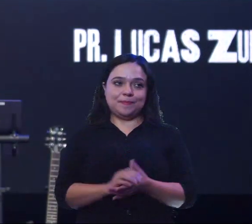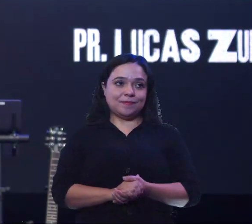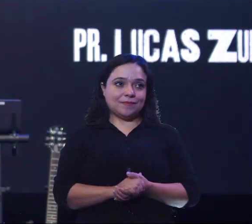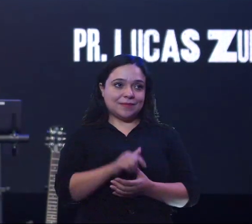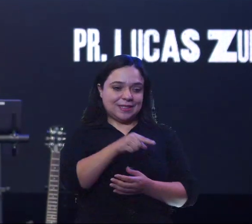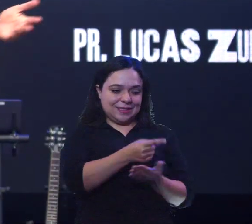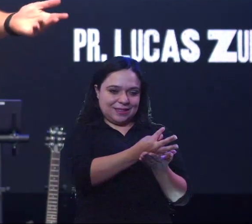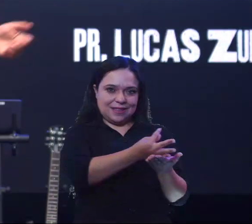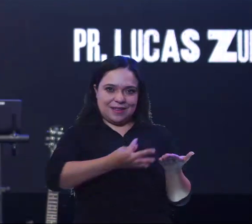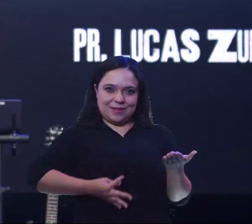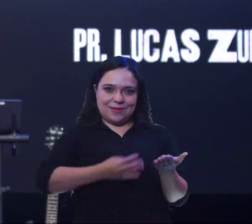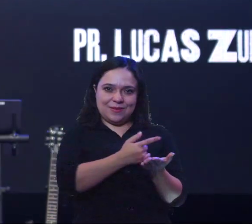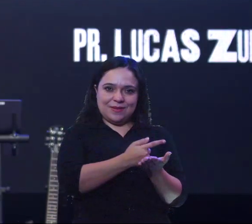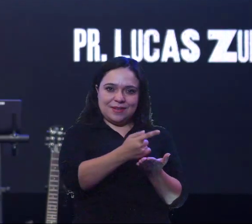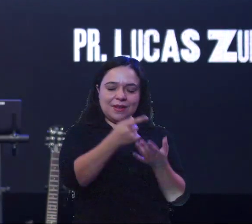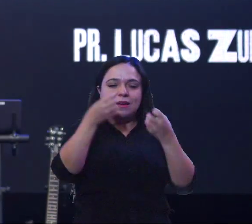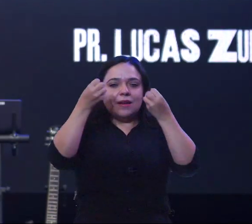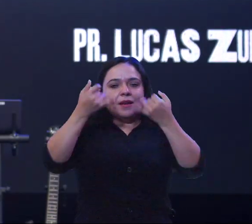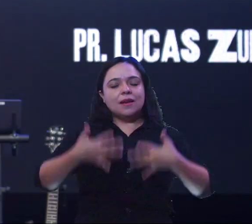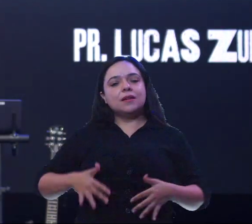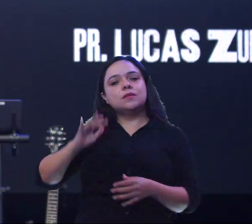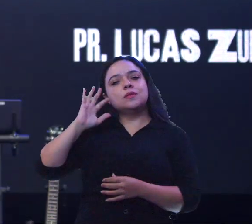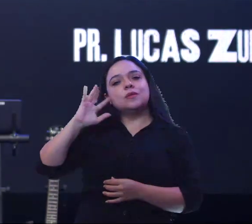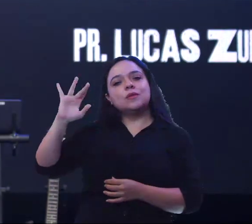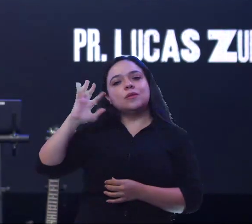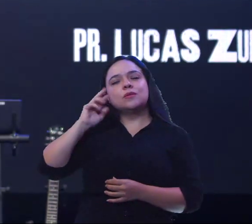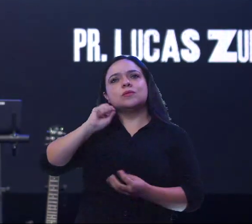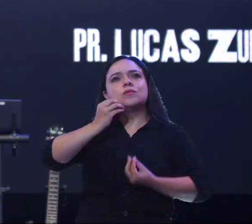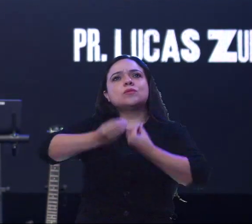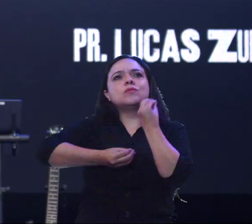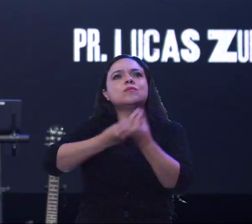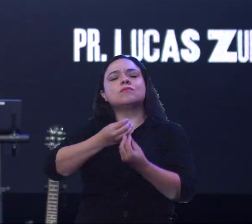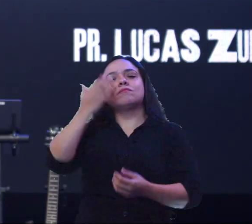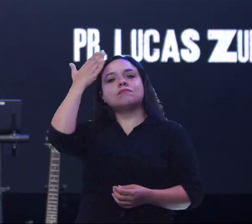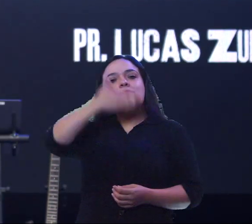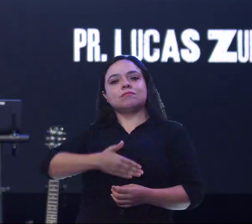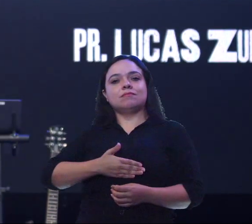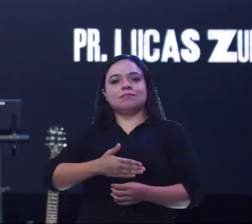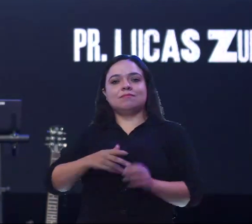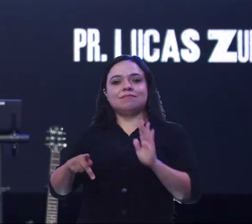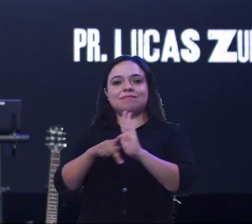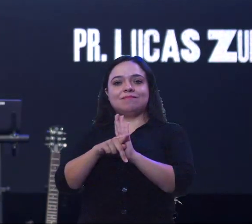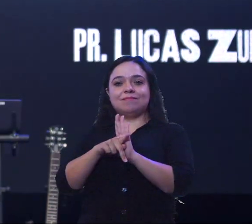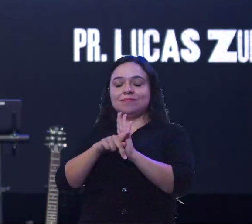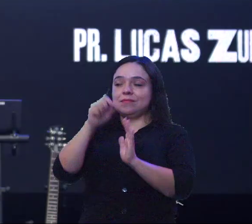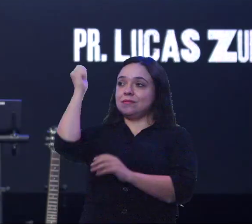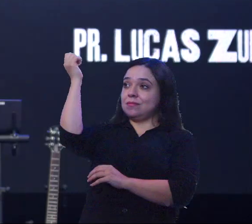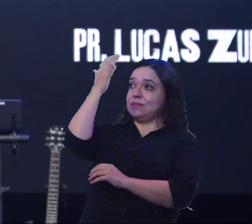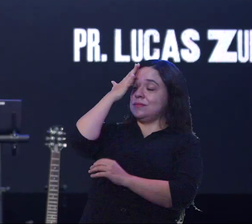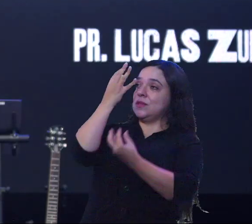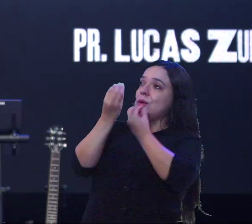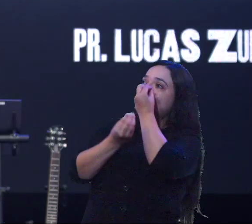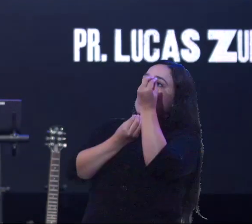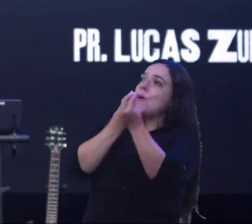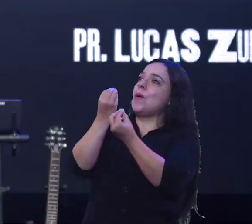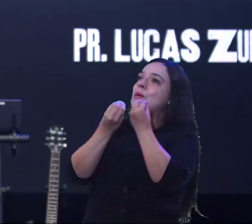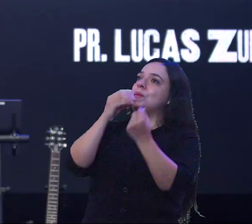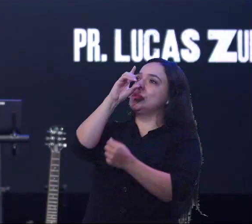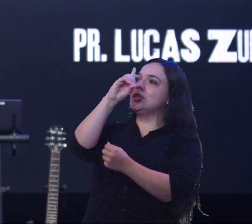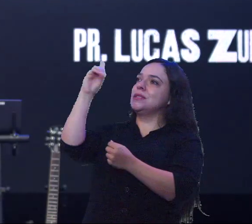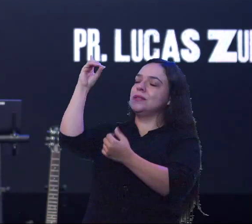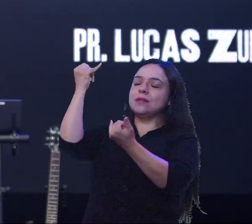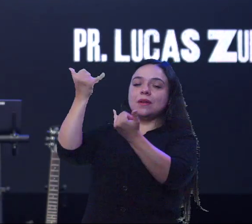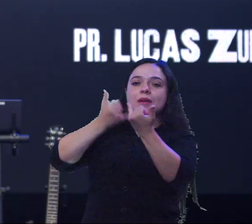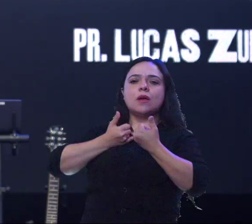sonhos, visões, como revelações de Deus para nós. E hoje eu quero aprender, através da palavra, como nós podemos discernir os sonhos e visões que